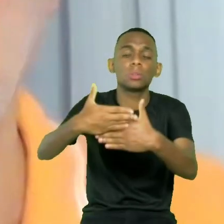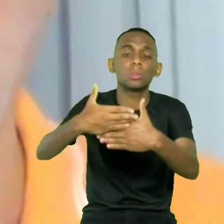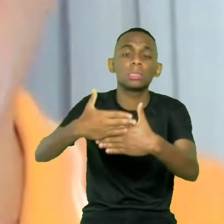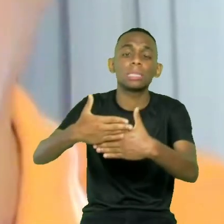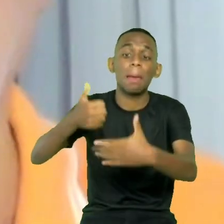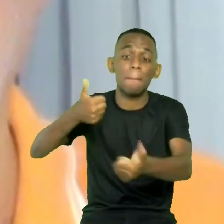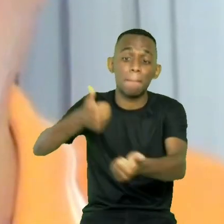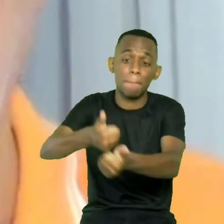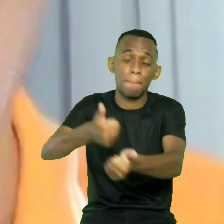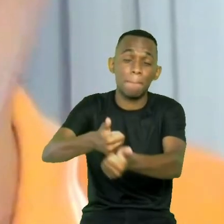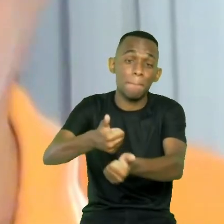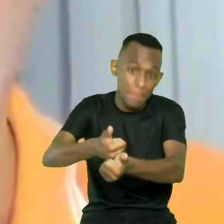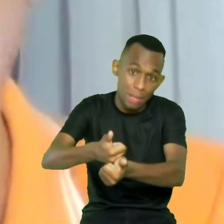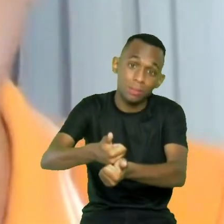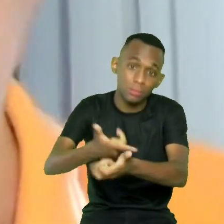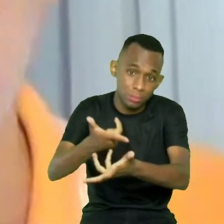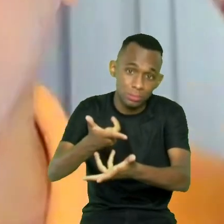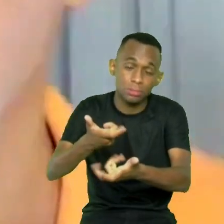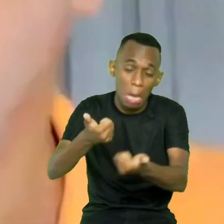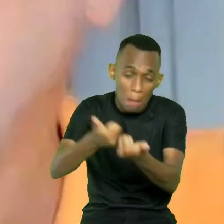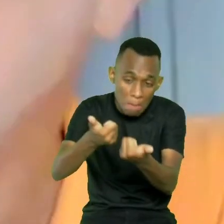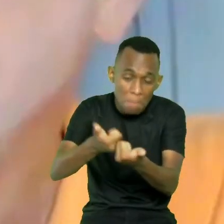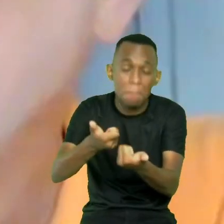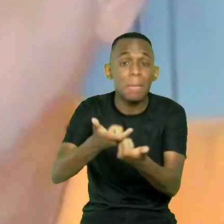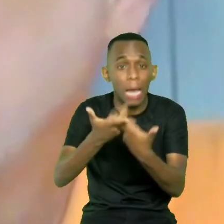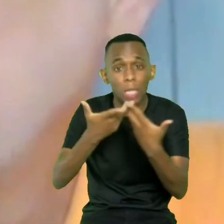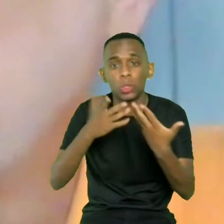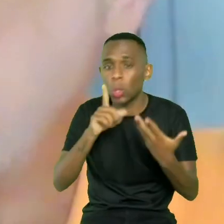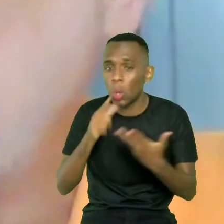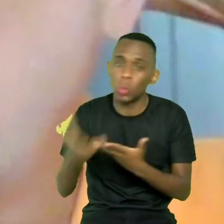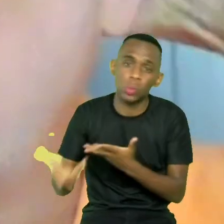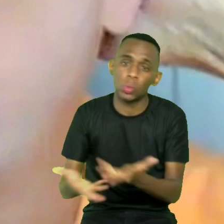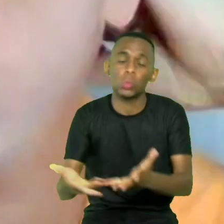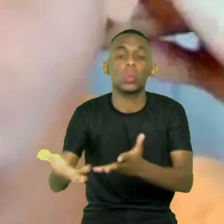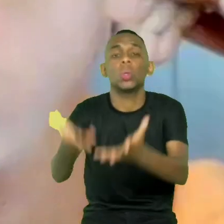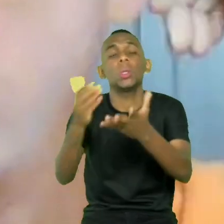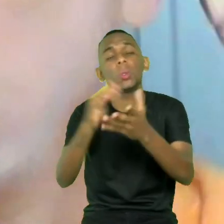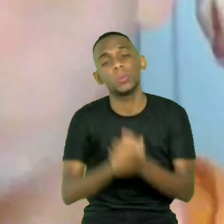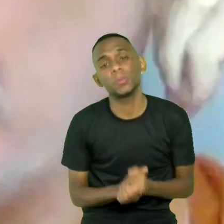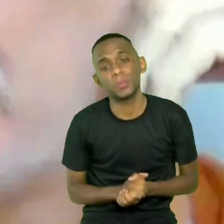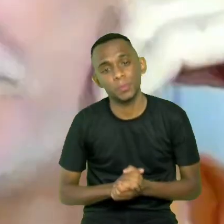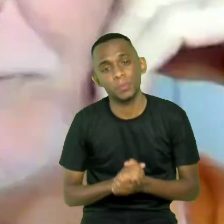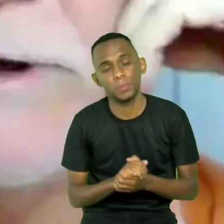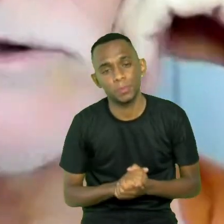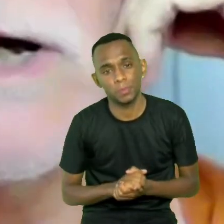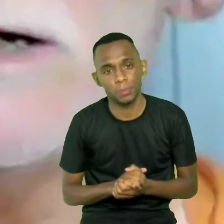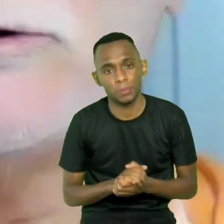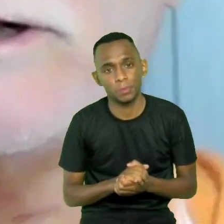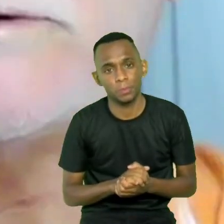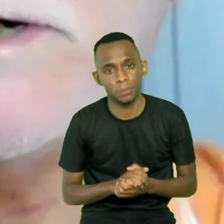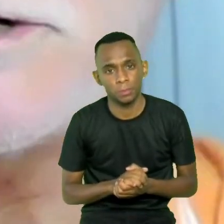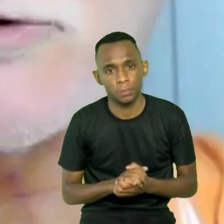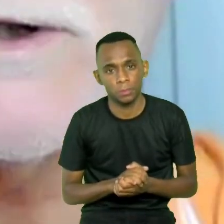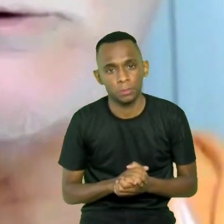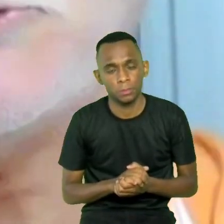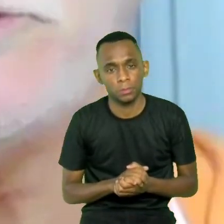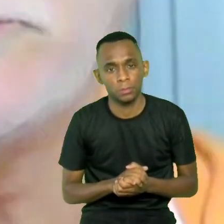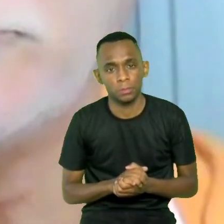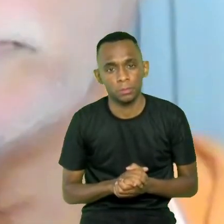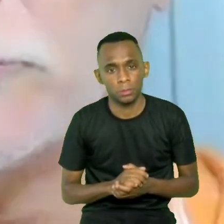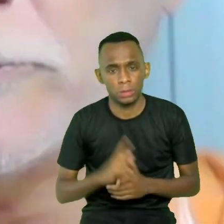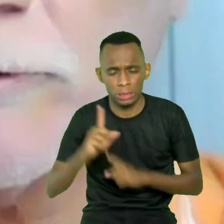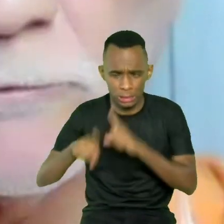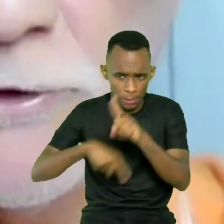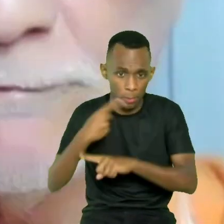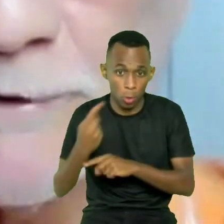rio. Acabou o quintal, era rio. Uhum. Depois, já adolescente, eu quase morri